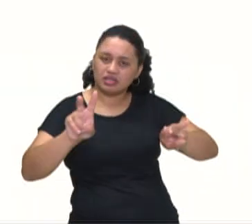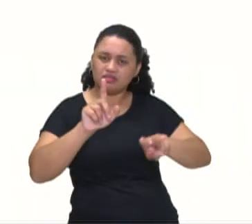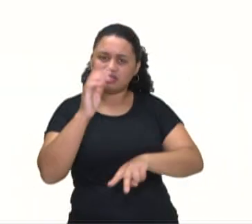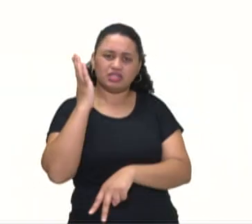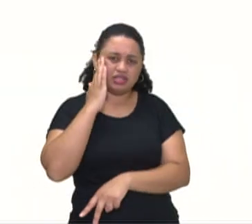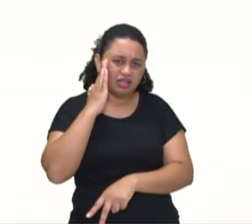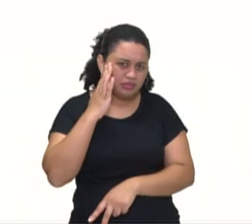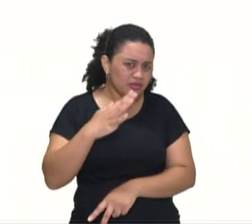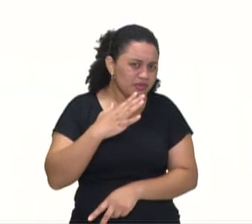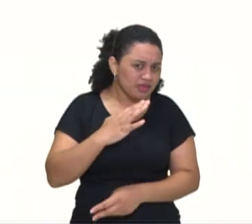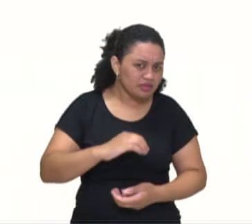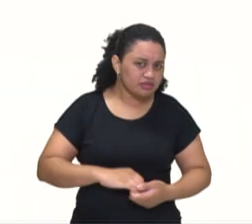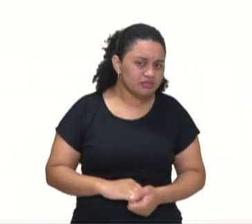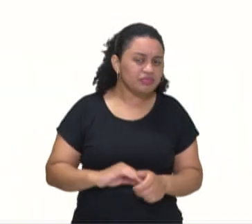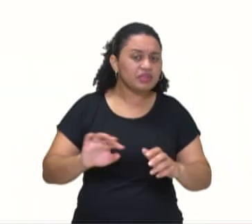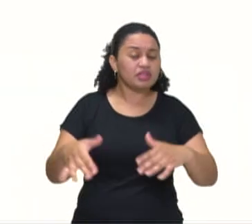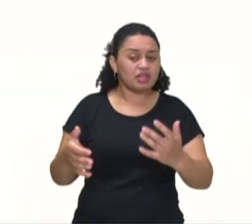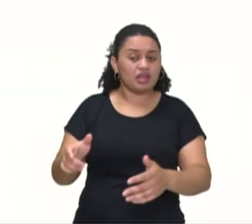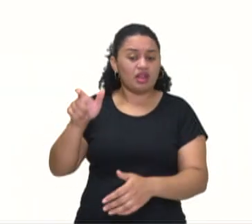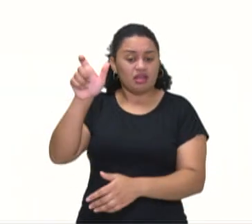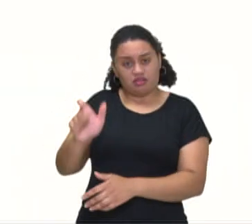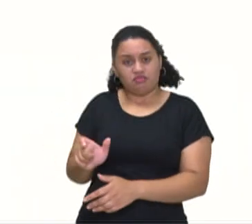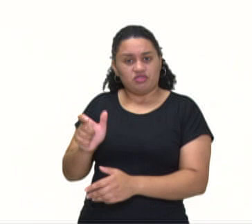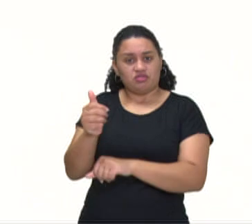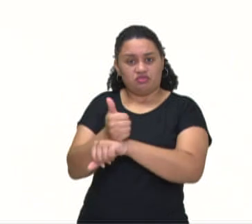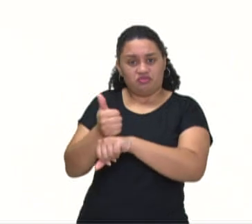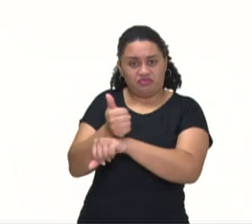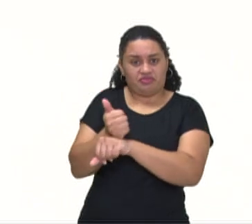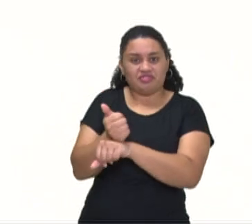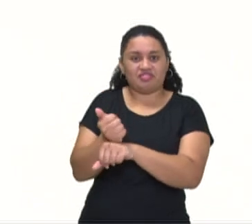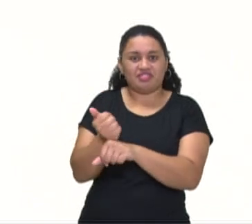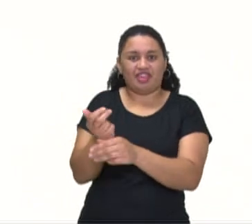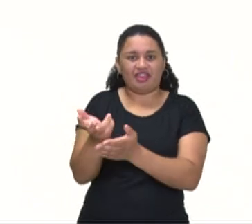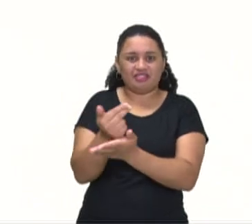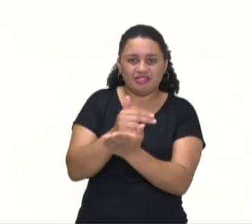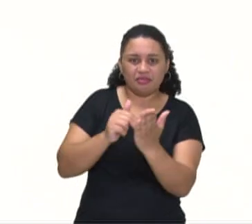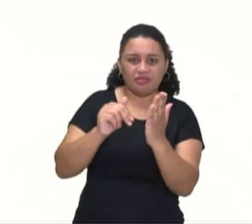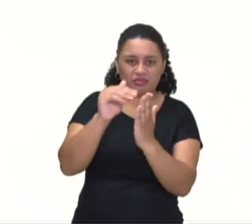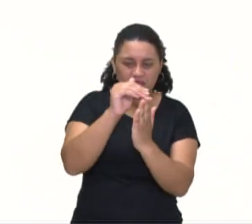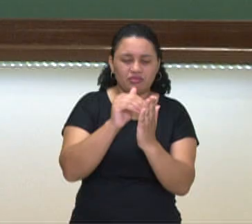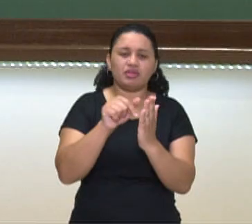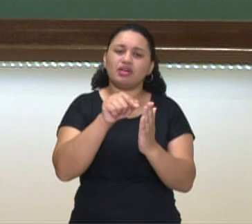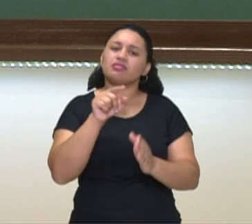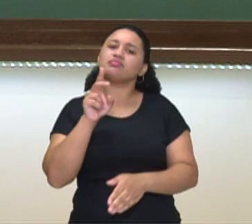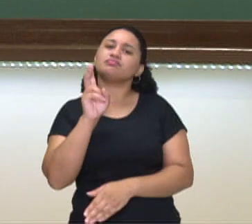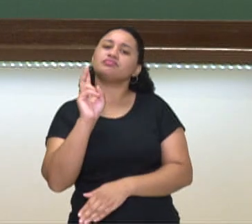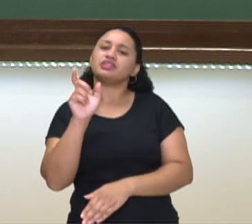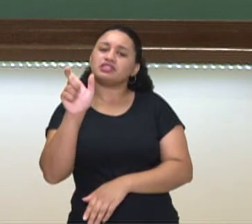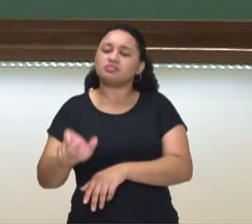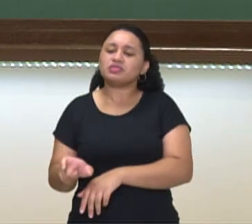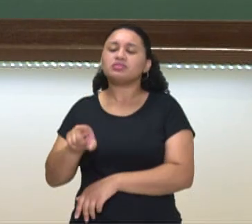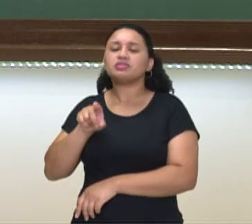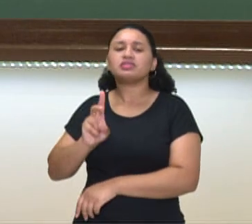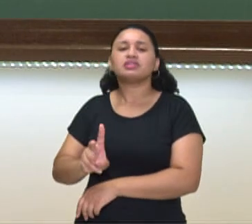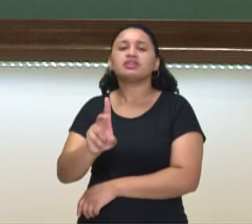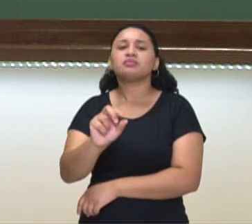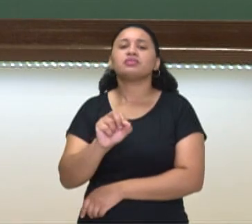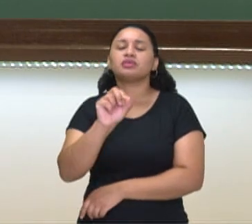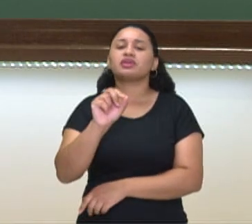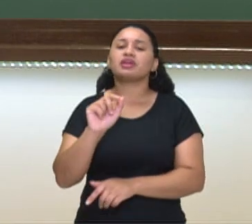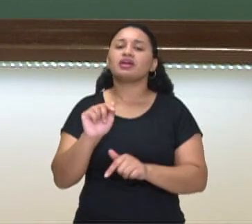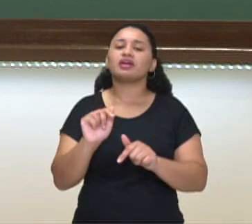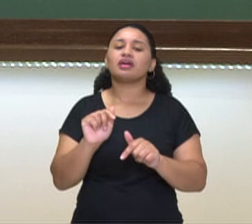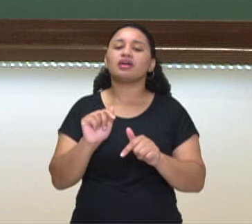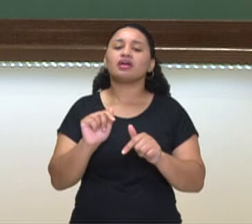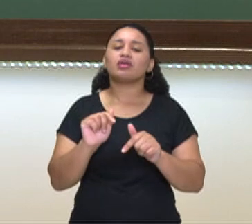os artistas, eles sempre empregavam ou sempre empregam as cores com intenção